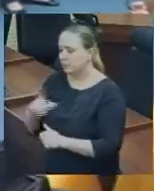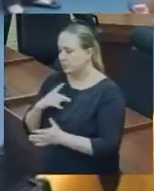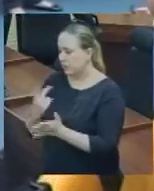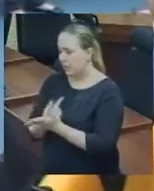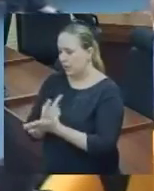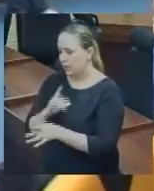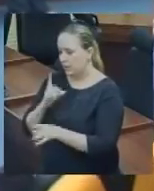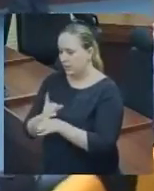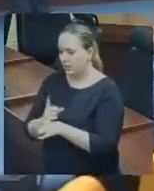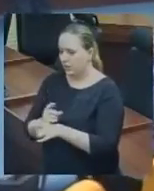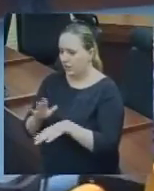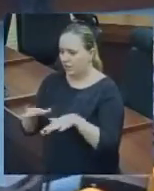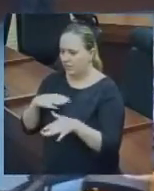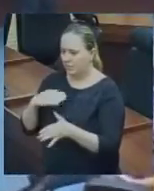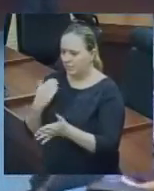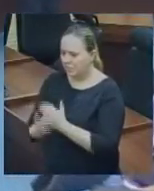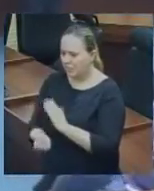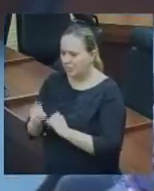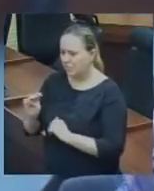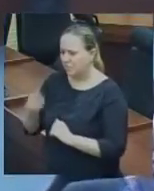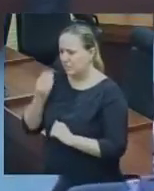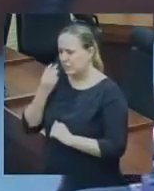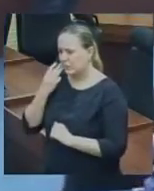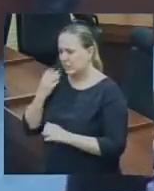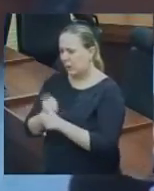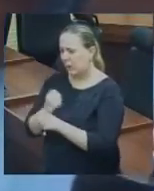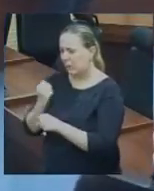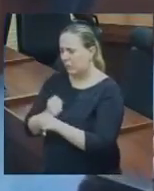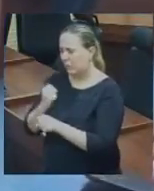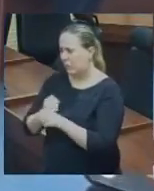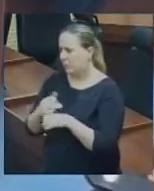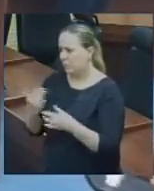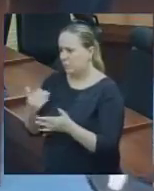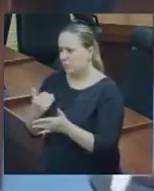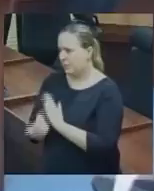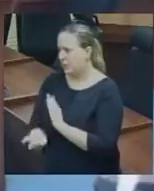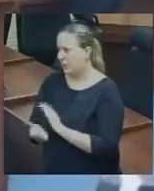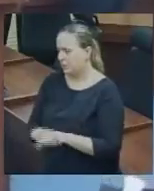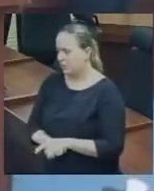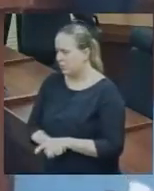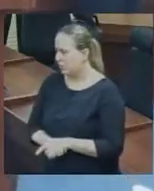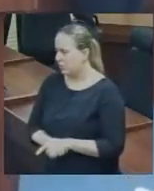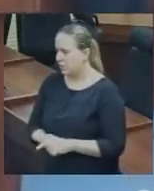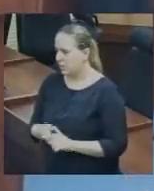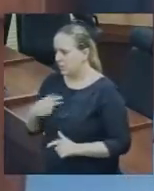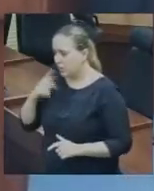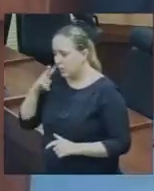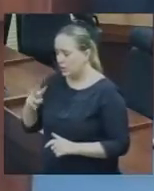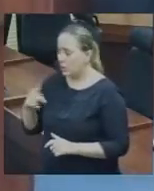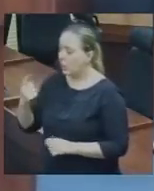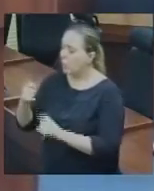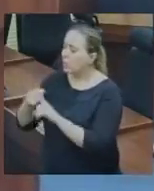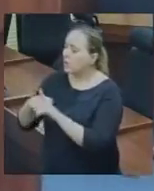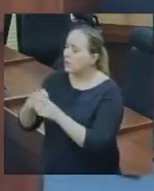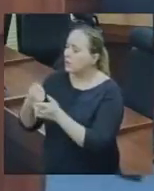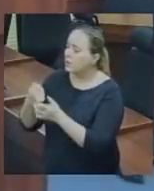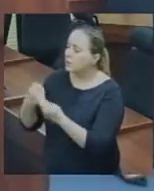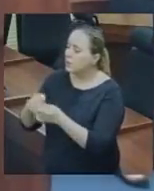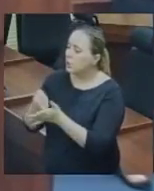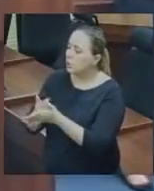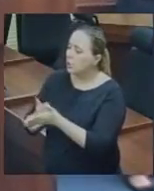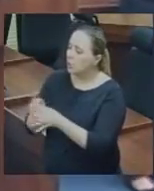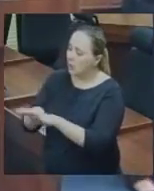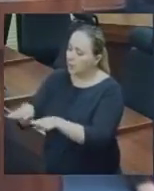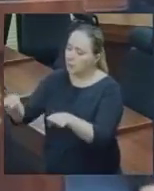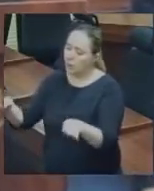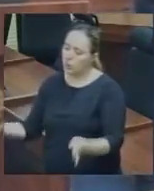às vezes gastam se milhões em reformas e daí eu falei isso nosso último encontro da liga um mês precisa comprar um balcão e compra um balcão que